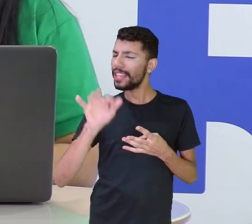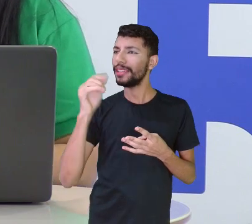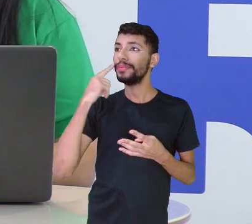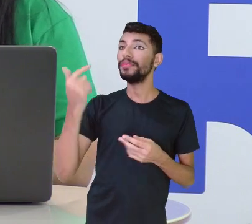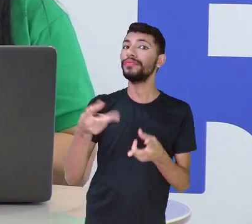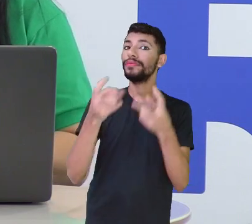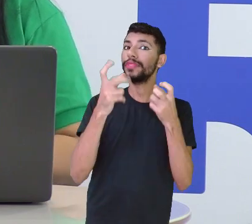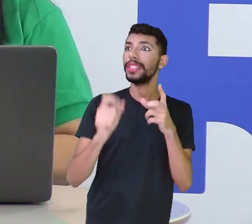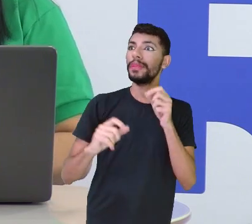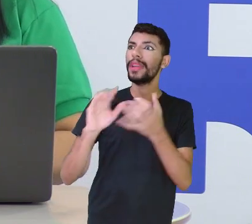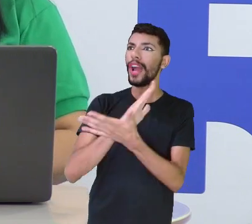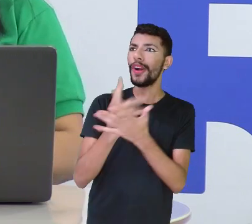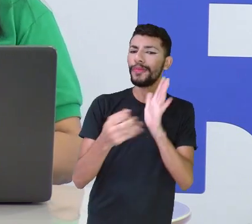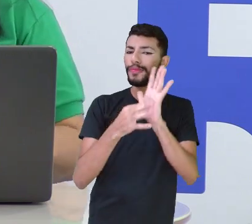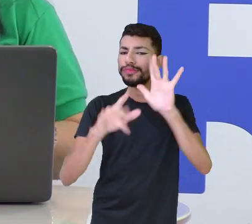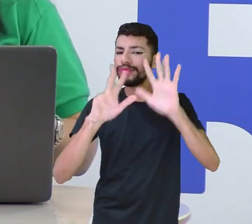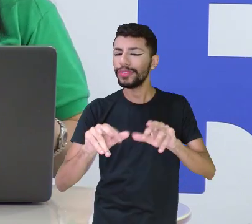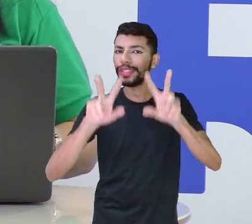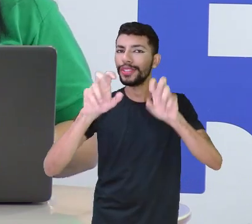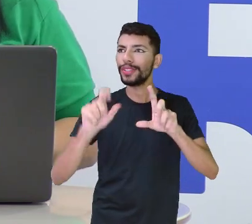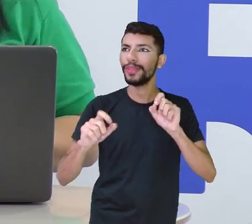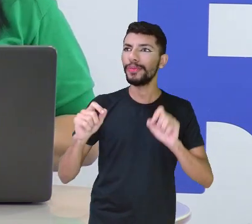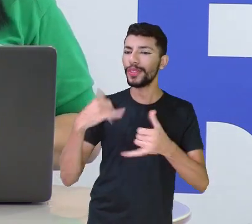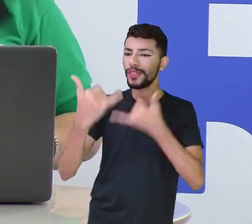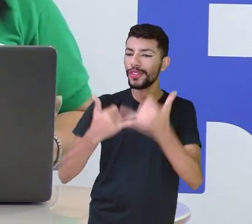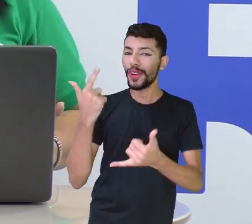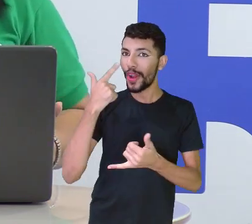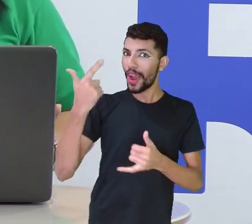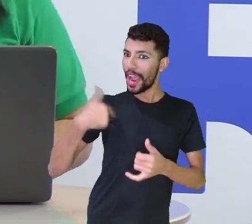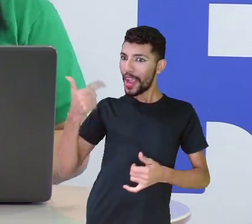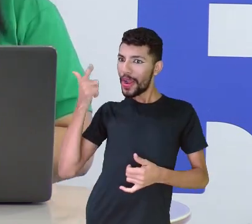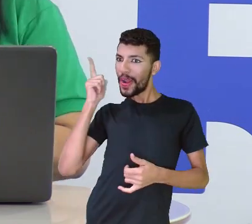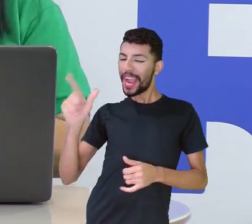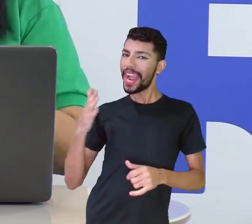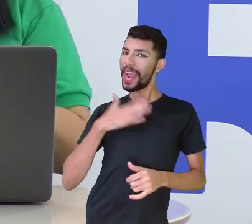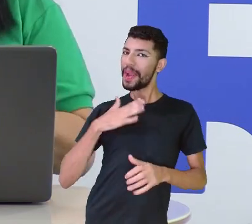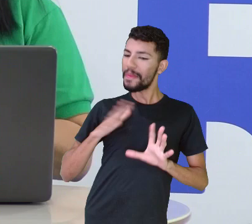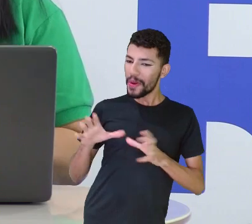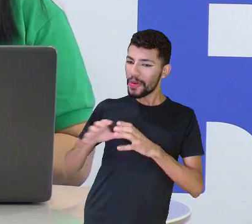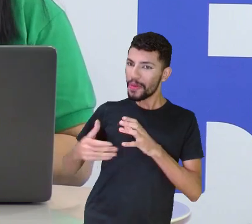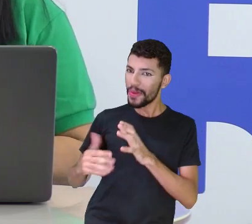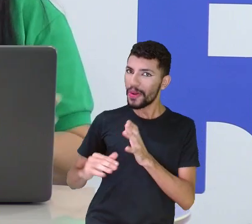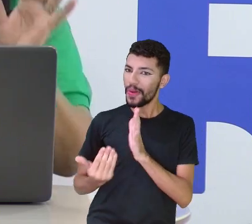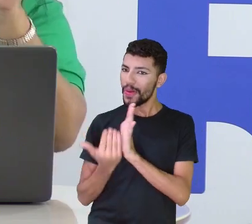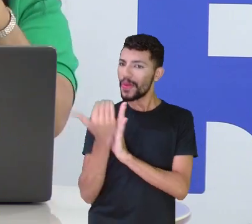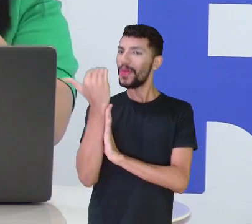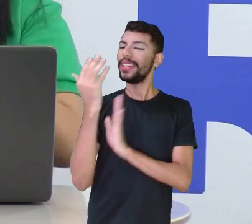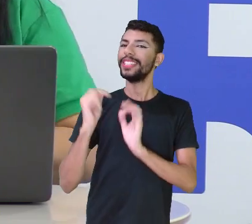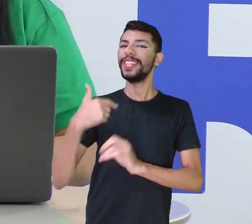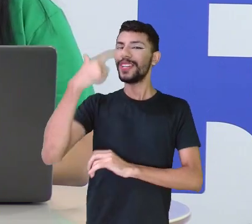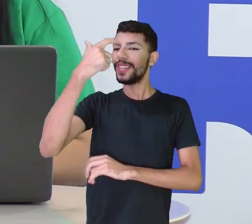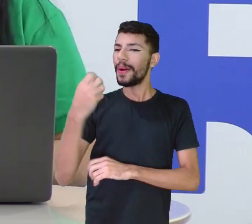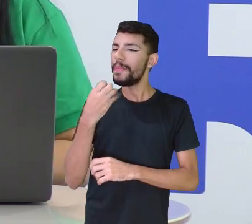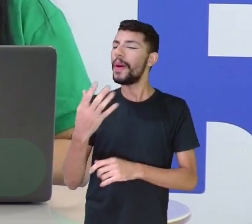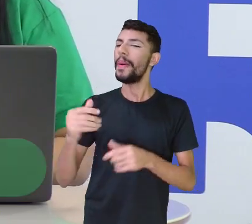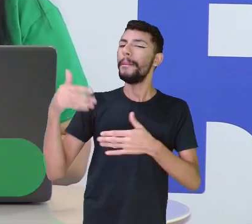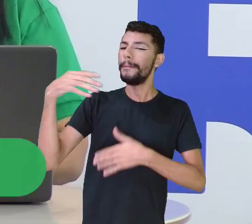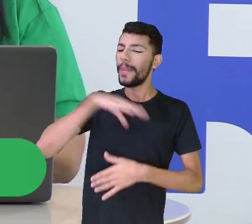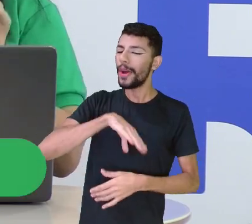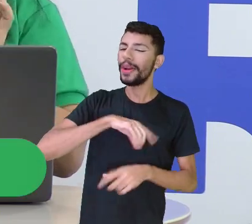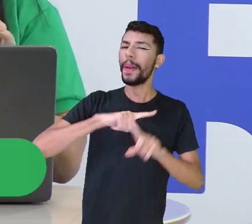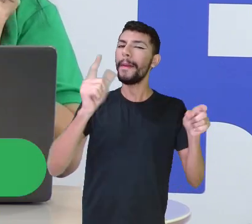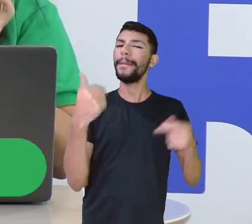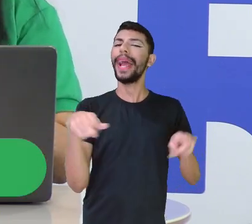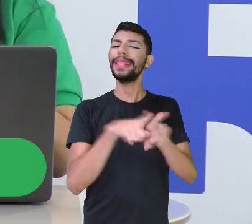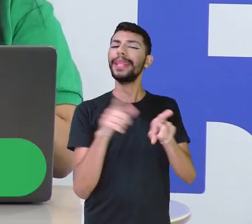comentários do nosso jogo, depois que eu ganhei minha torcida, aumentou aqui, né? Então foi muito boa de português e vocês também vão interagir na de